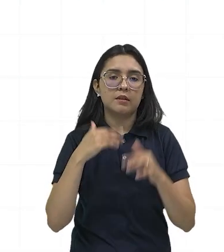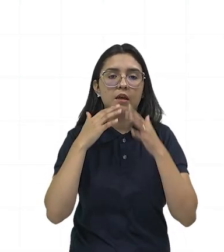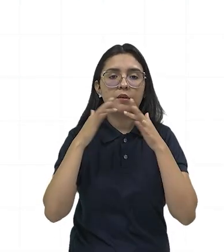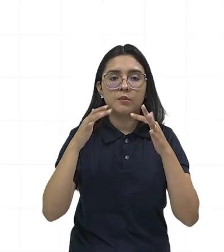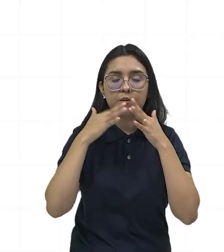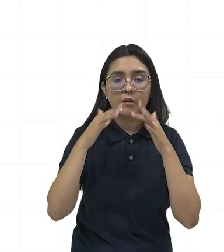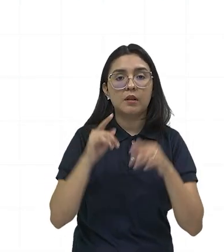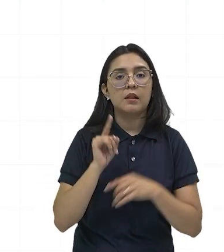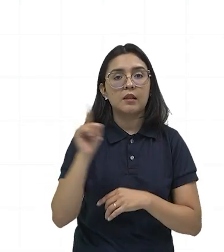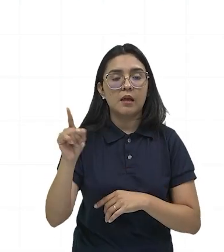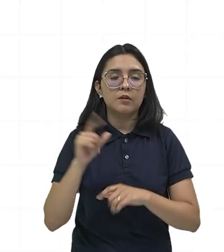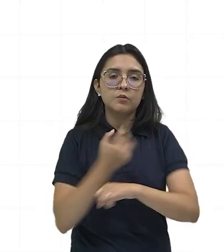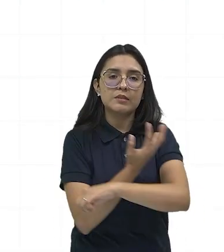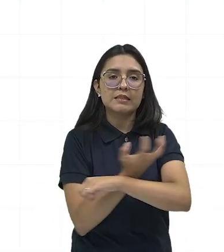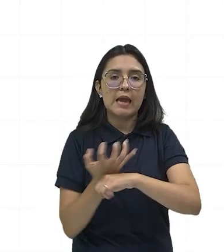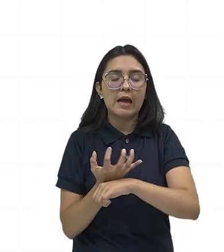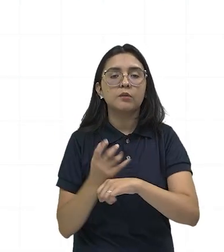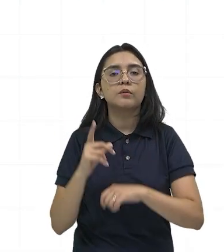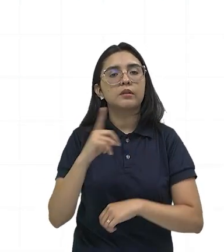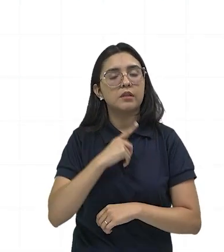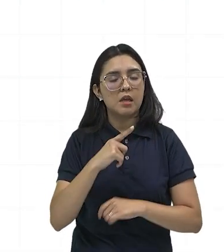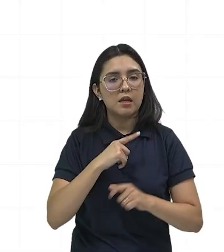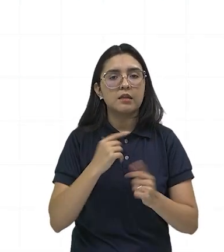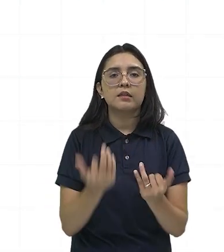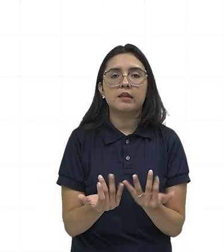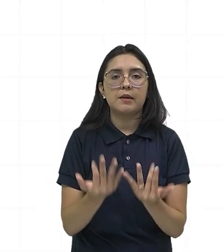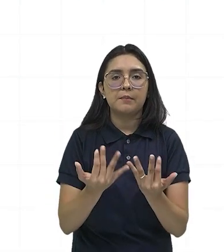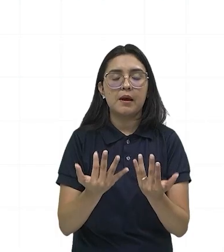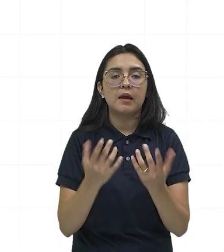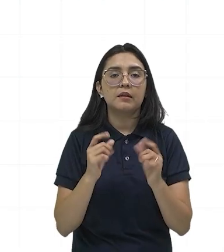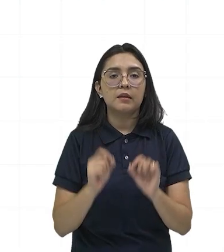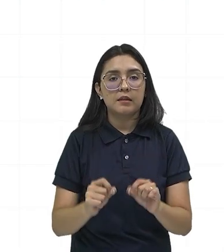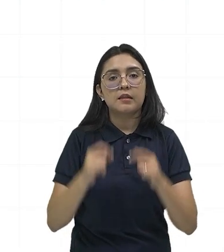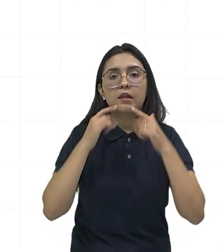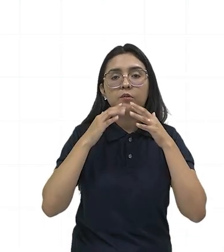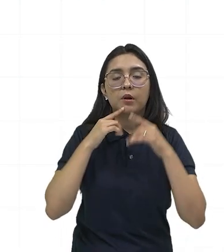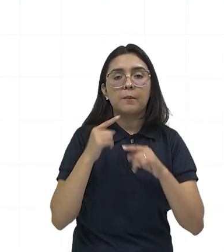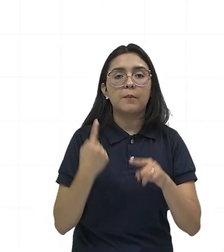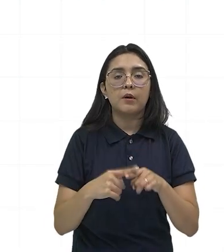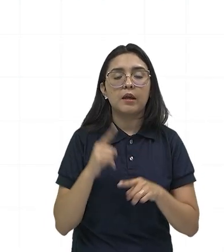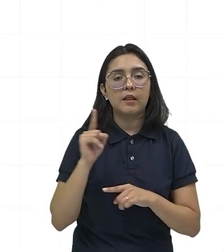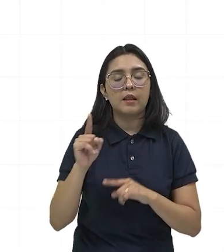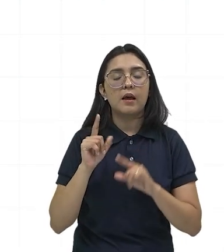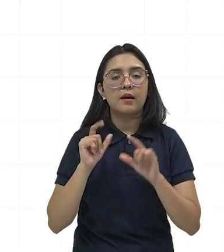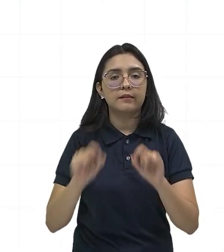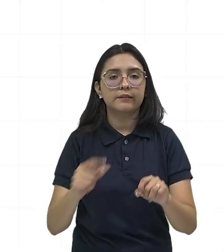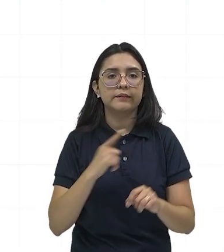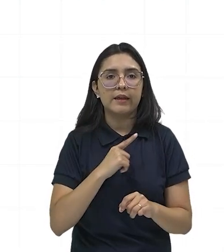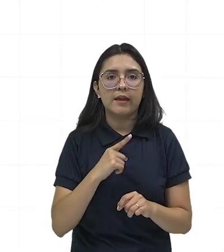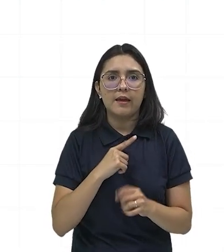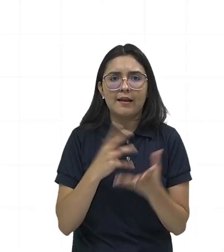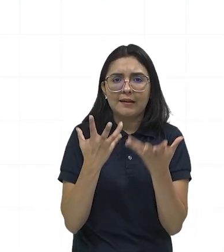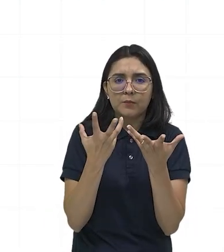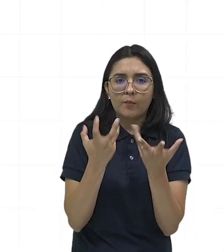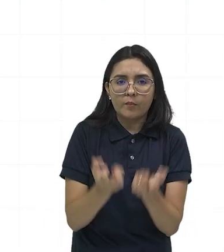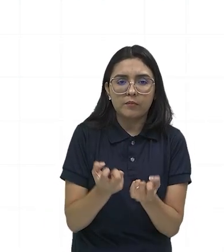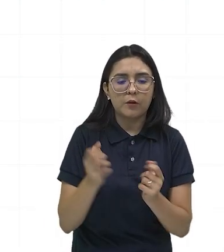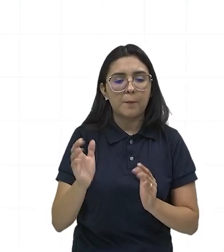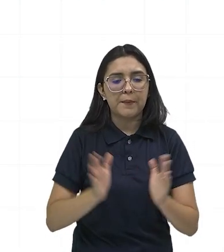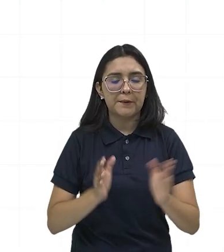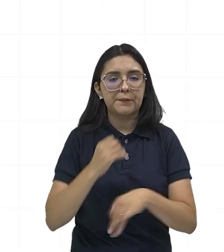queimadas naturais por conta do ambiente seco em determinadas épocas do ano, né?